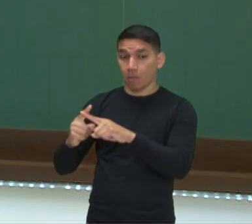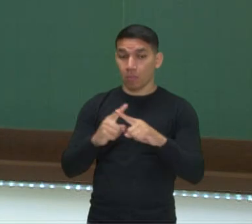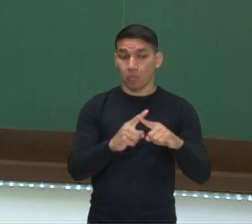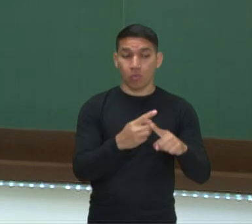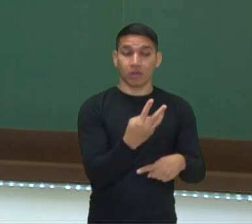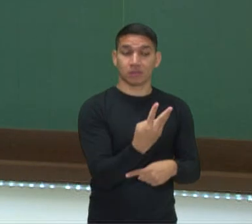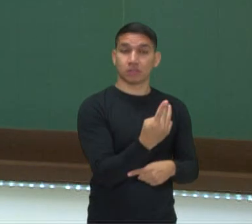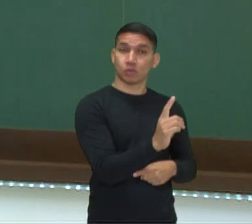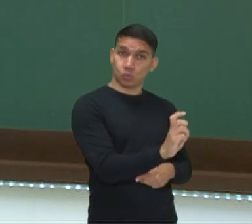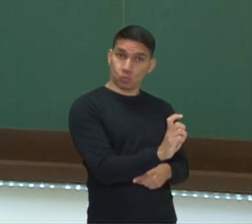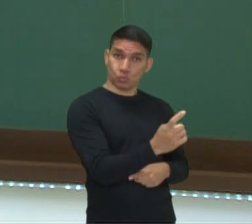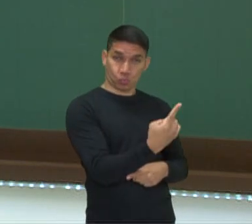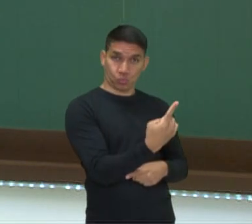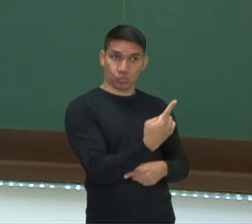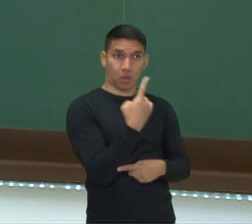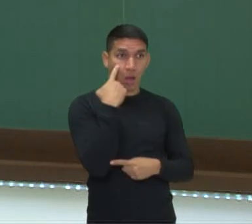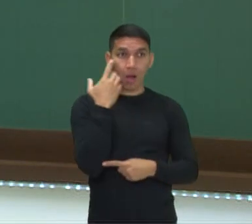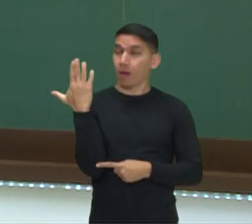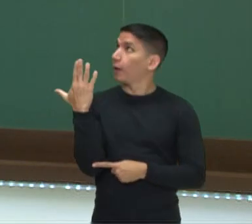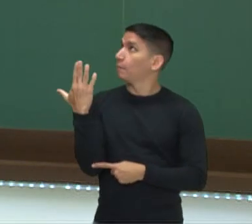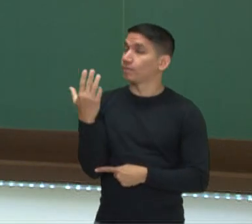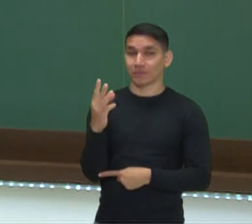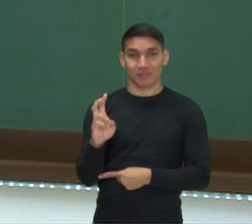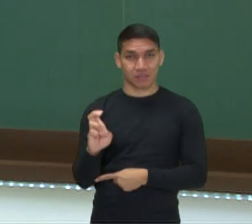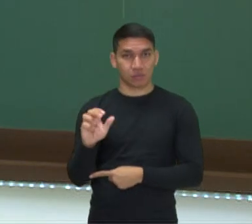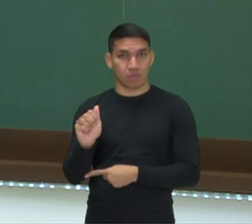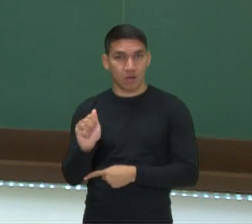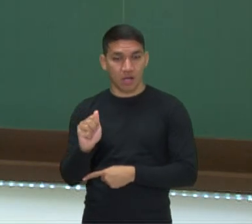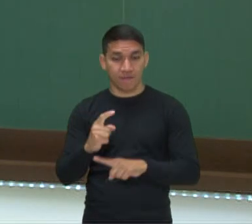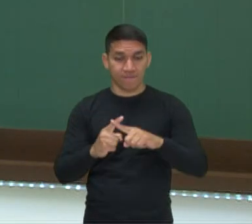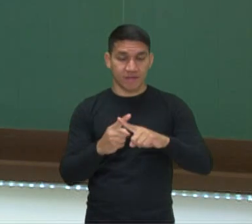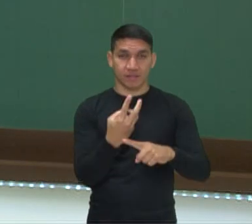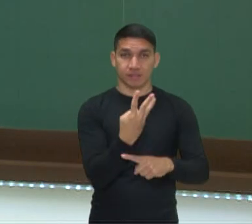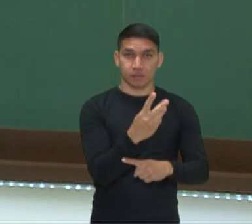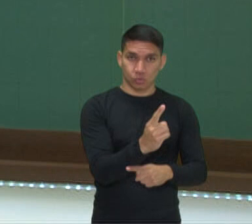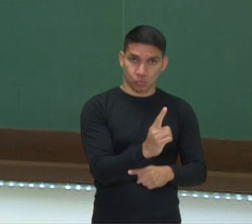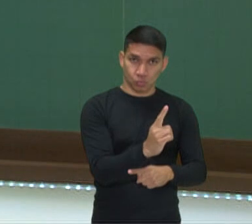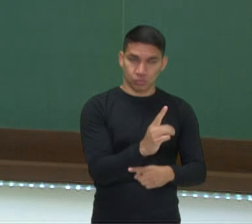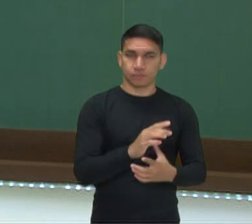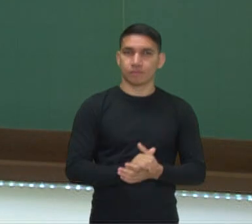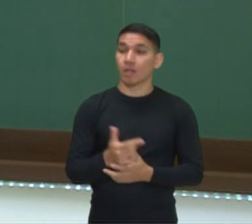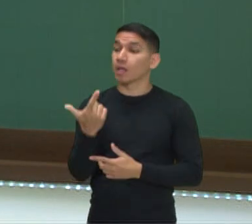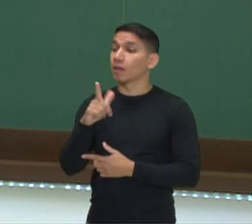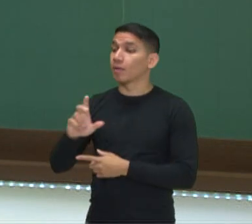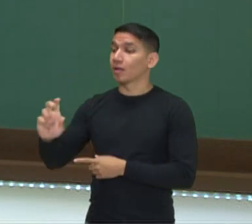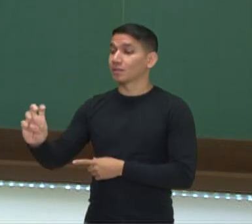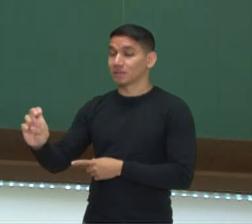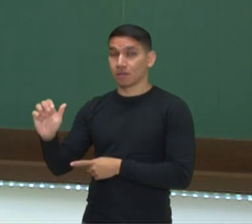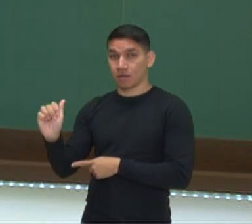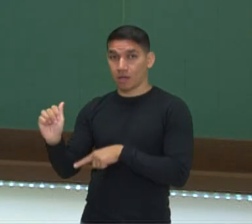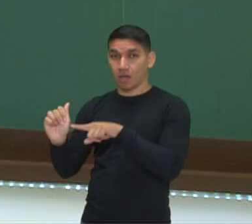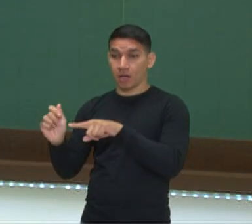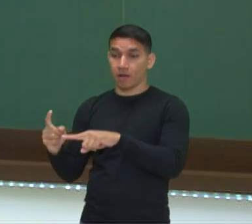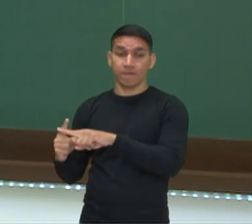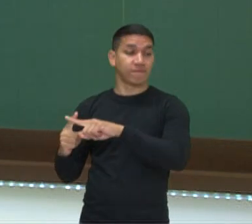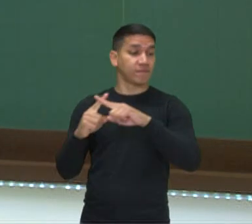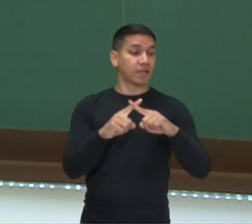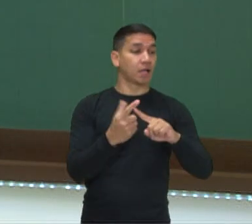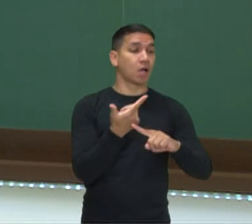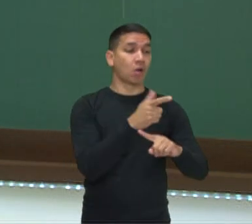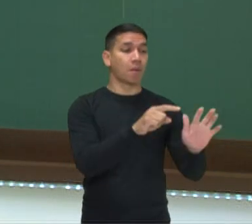o 31. Aqui, 5A vezes 31. Depois, o 5A multiplica o